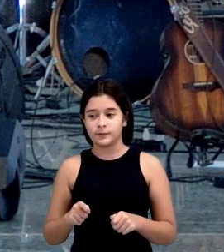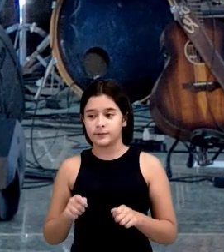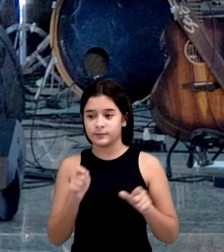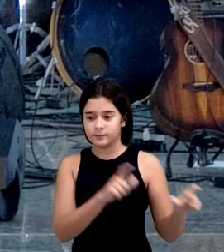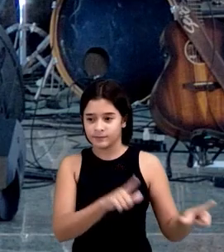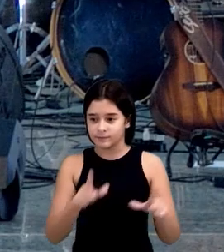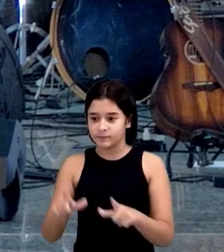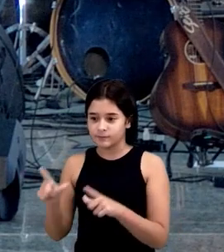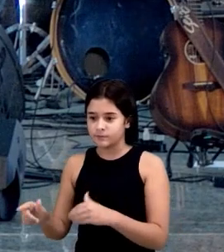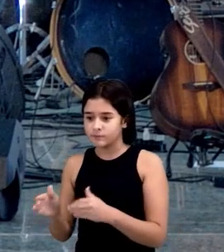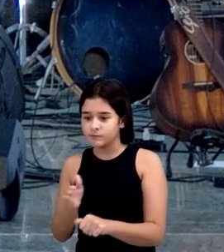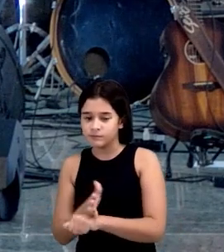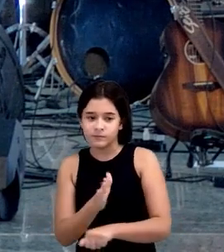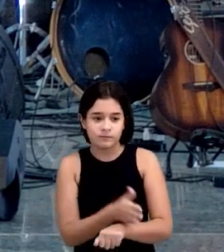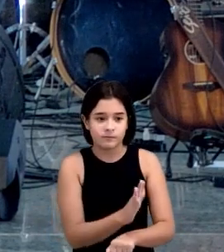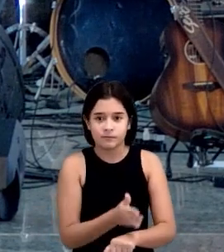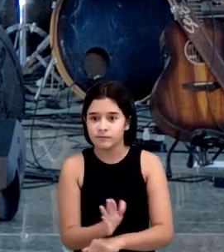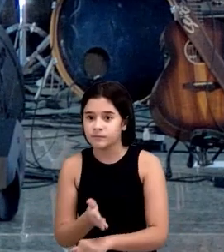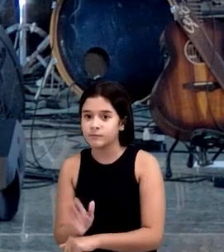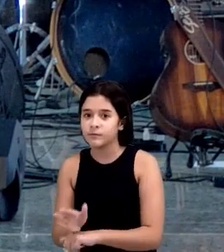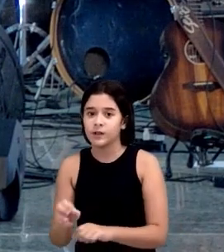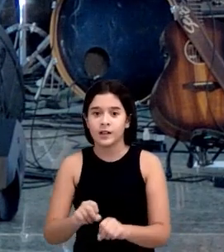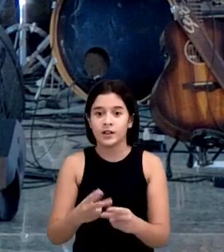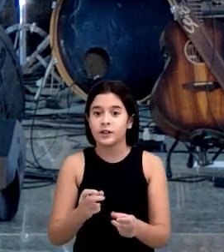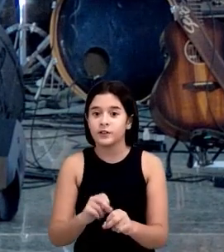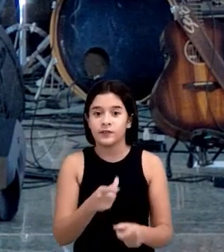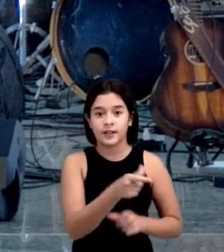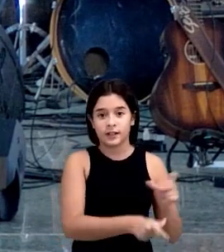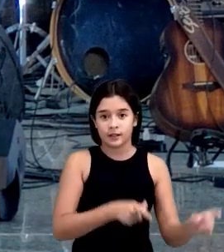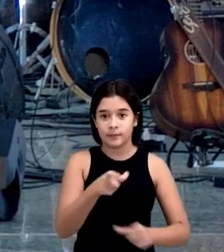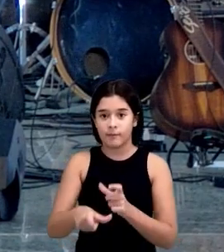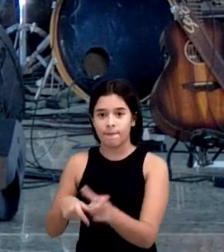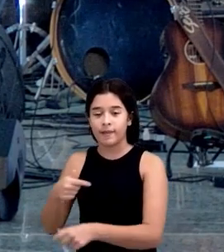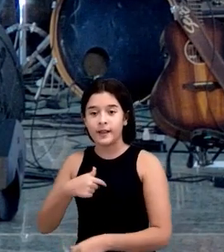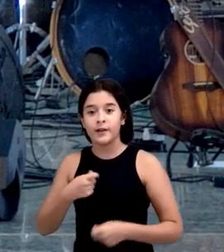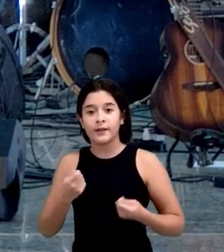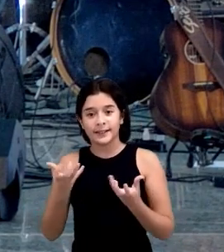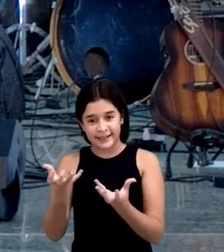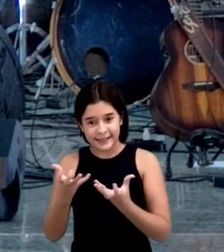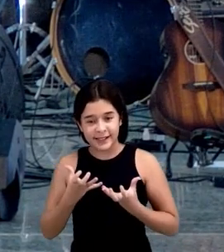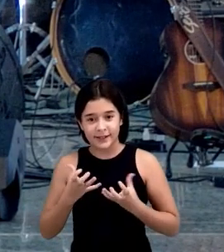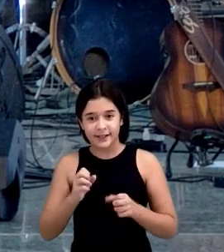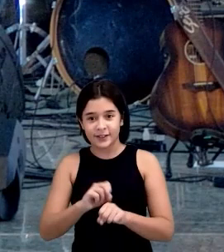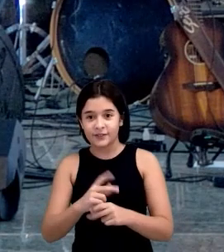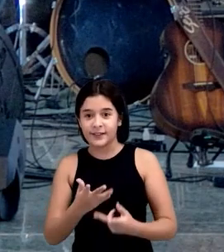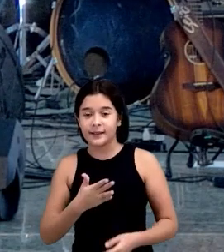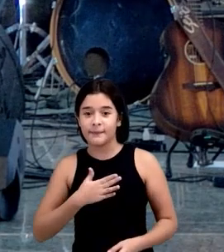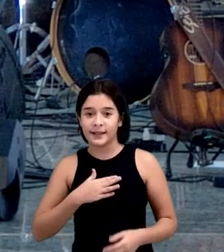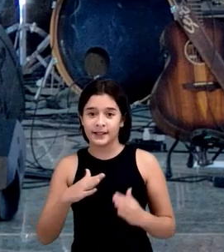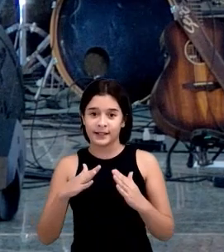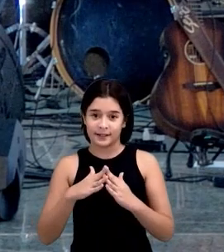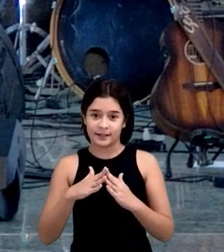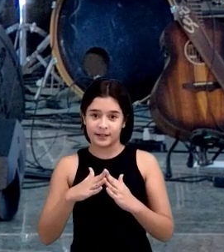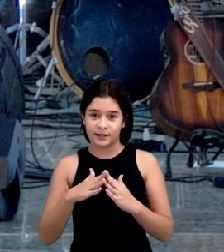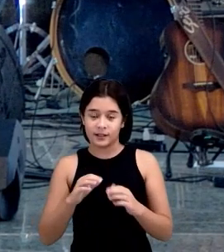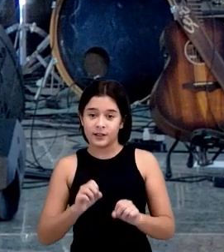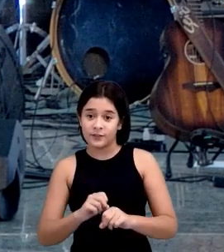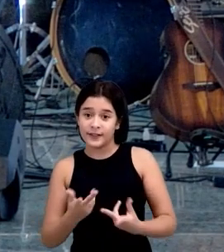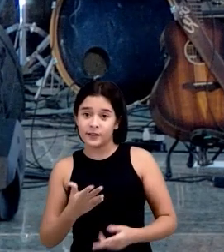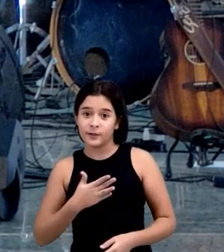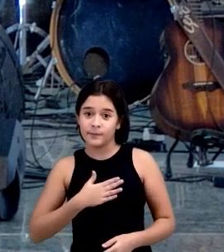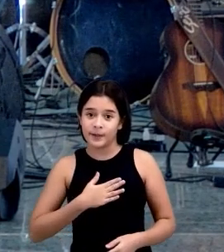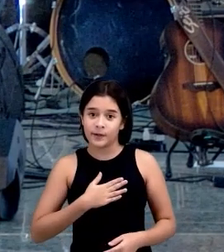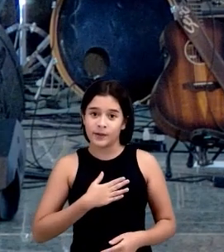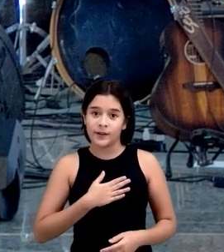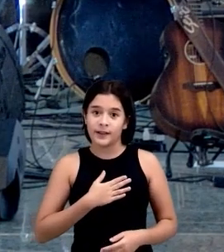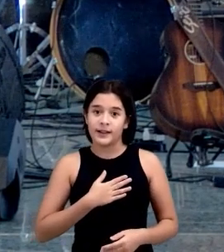casa. Eu quero ser a diferença no meu casamento. Eu quero ser a diferença na educação dos meus filhos. Eu quero